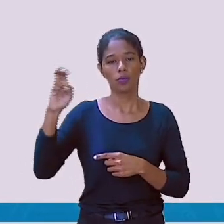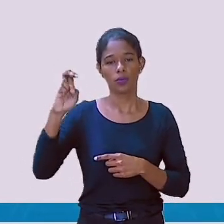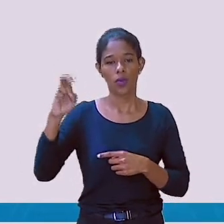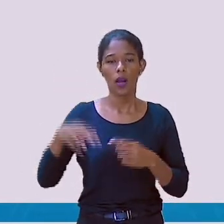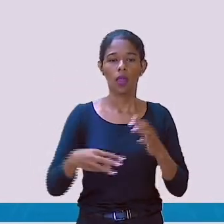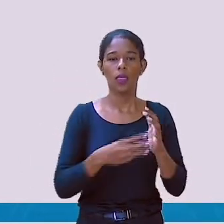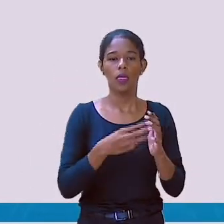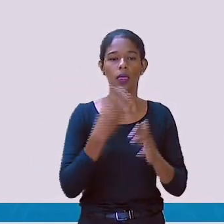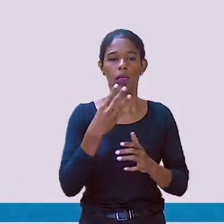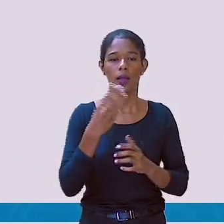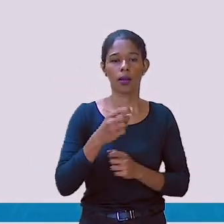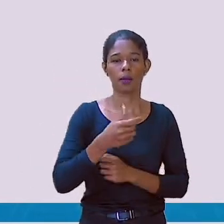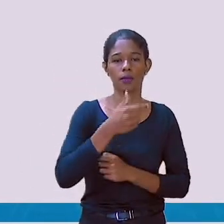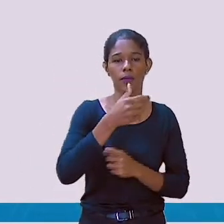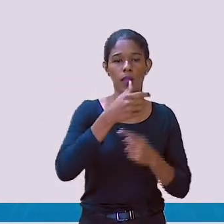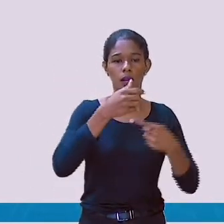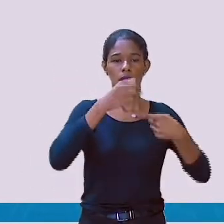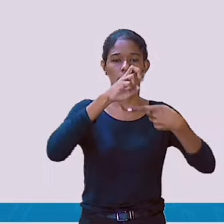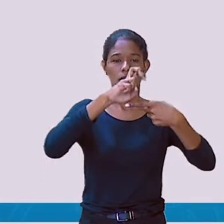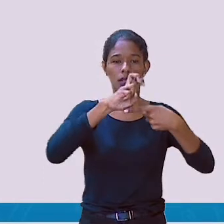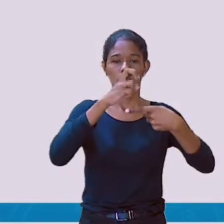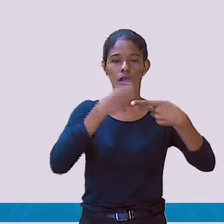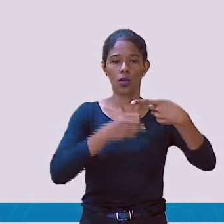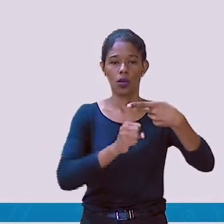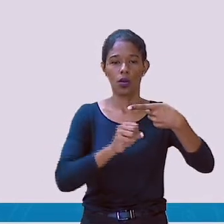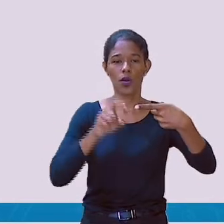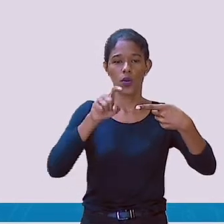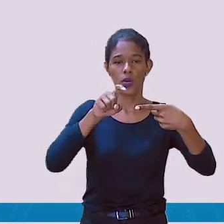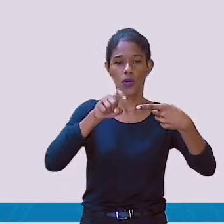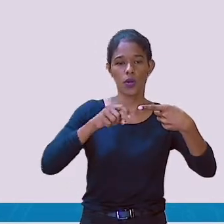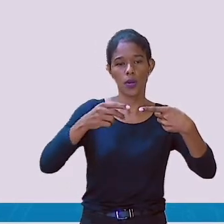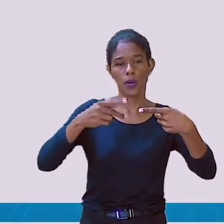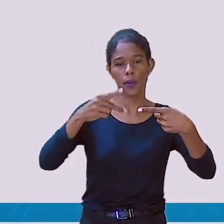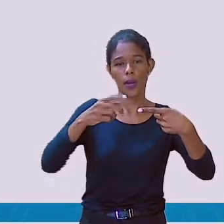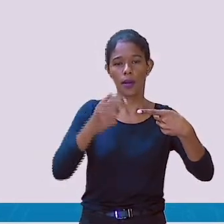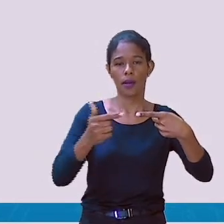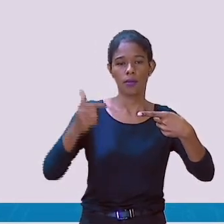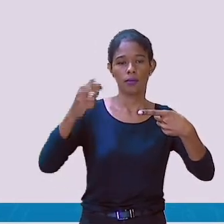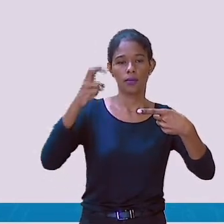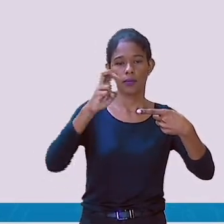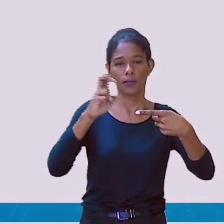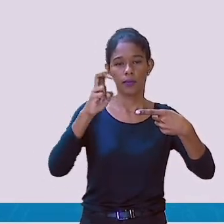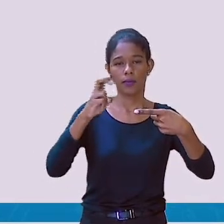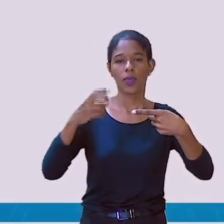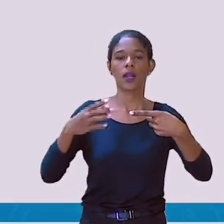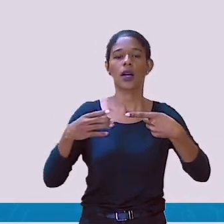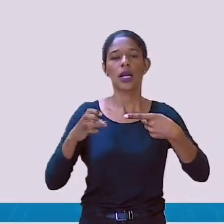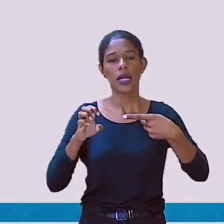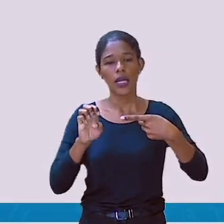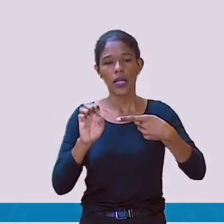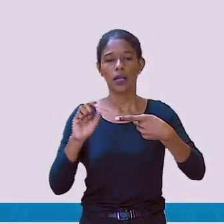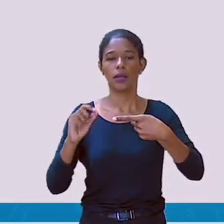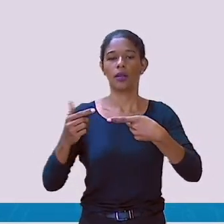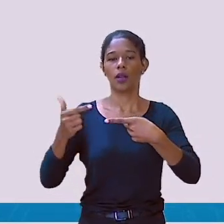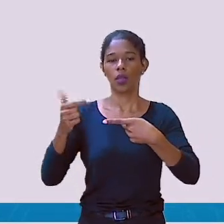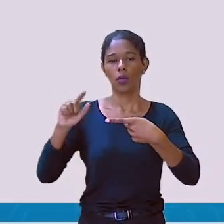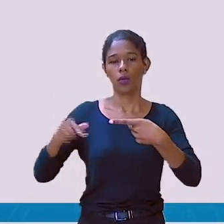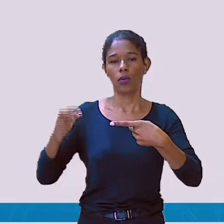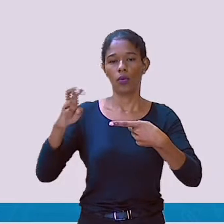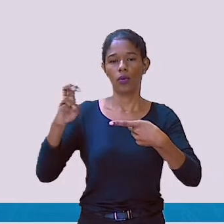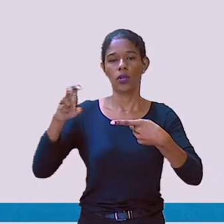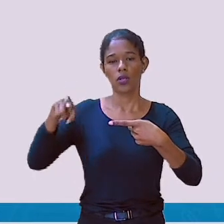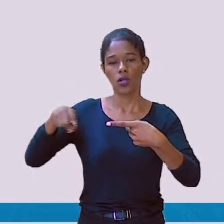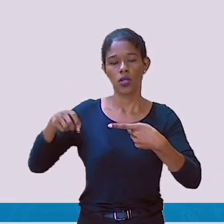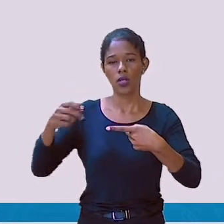5/8 xp elevado à quinta potência e 2,5 xp elevado à quinta